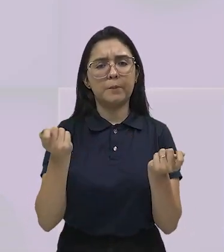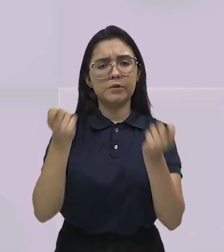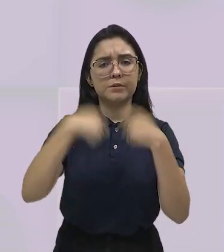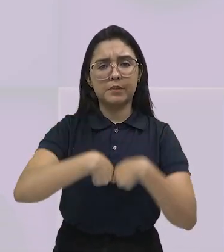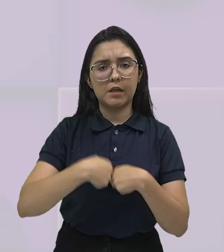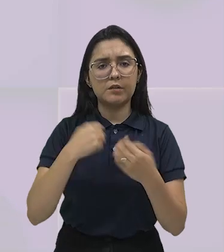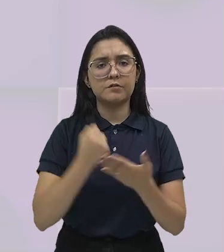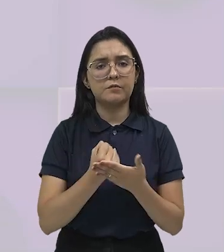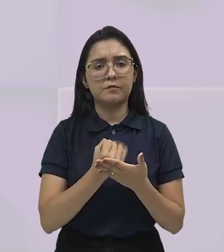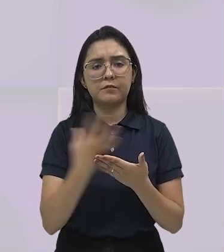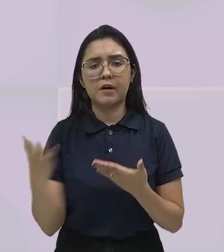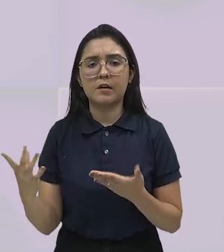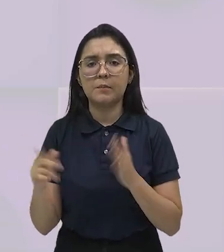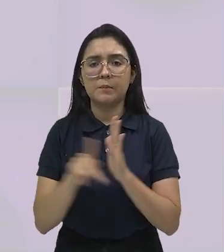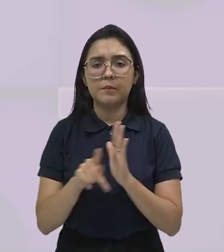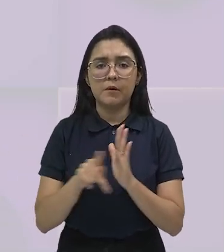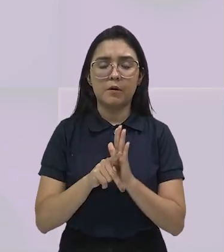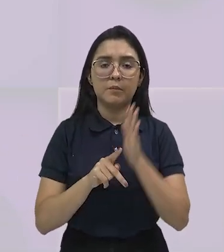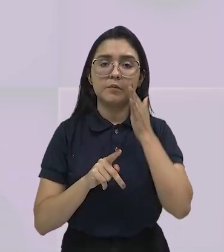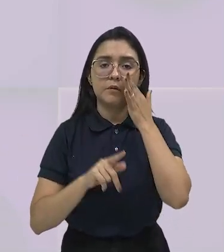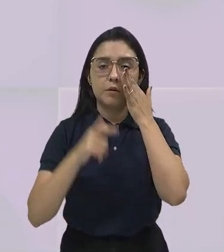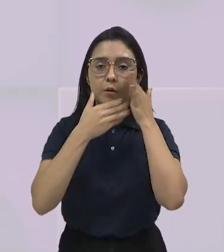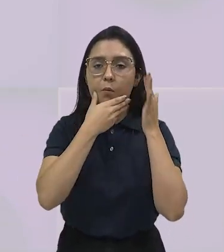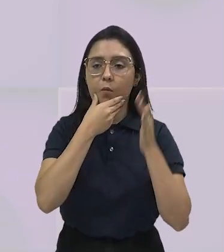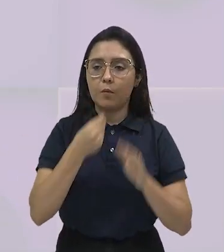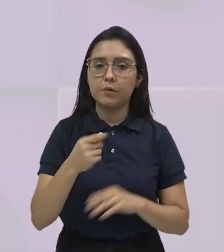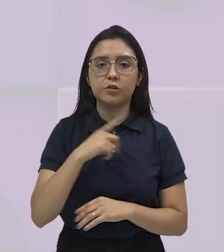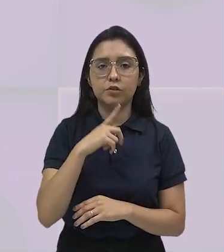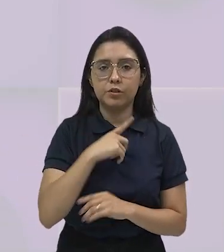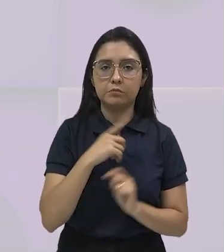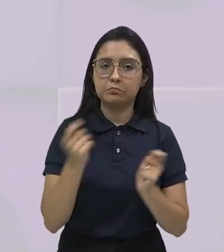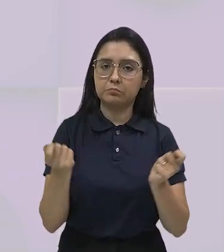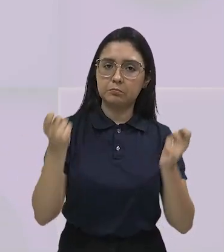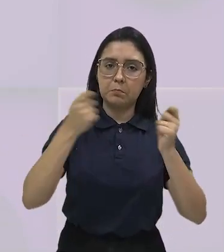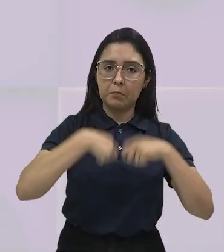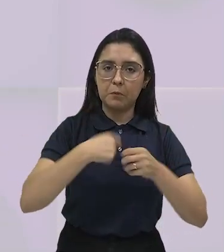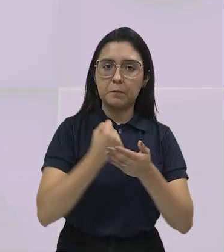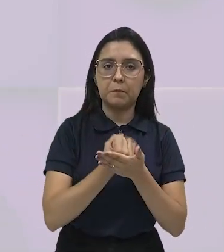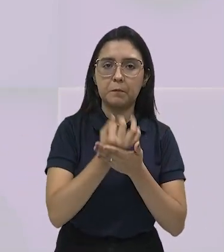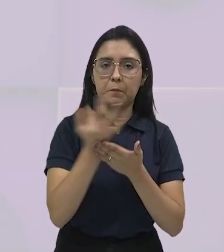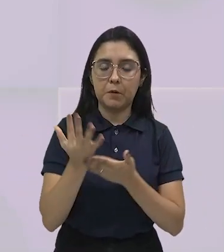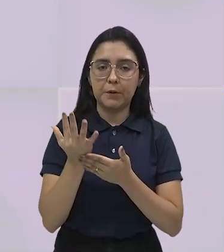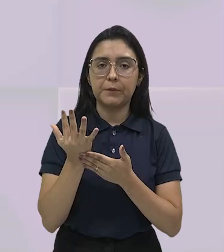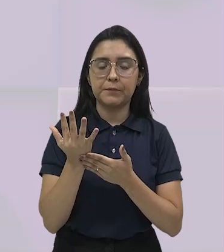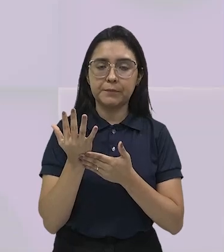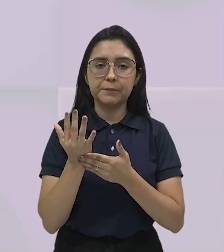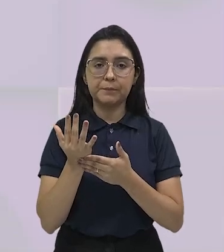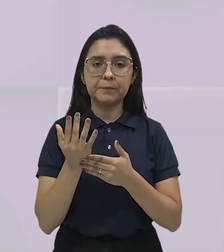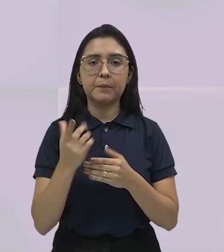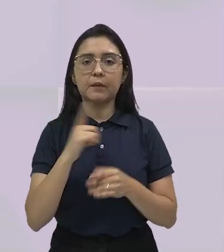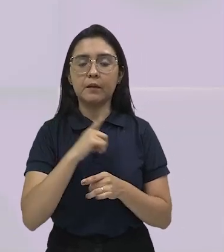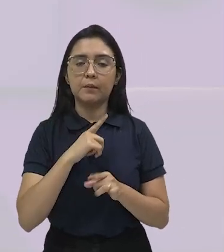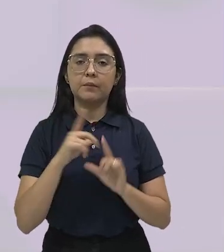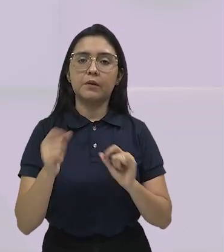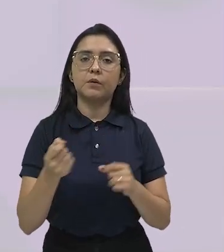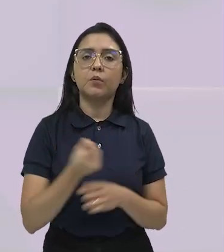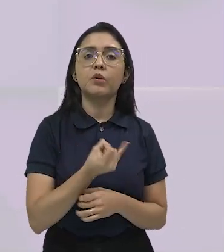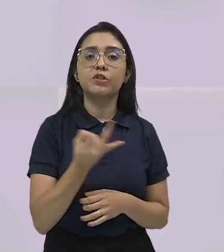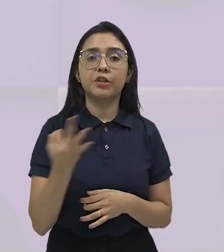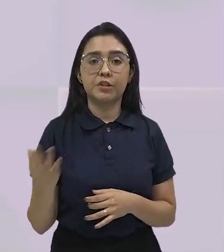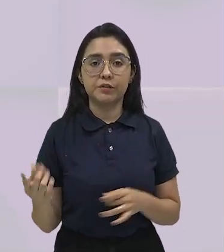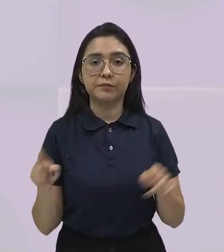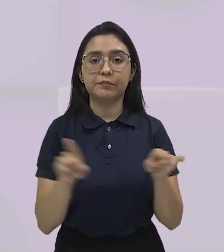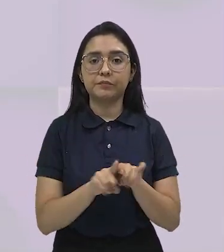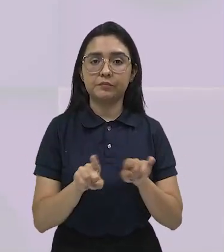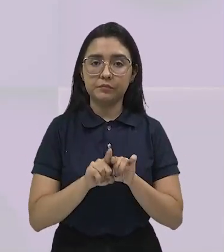né, que Richard tem, que foi mostrado para ele, para poder ver. E você vai ver, pelo quantitativo, certo,